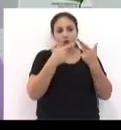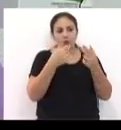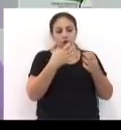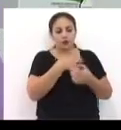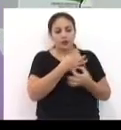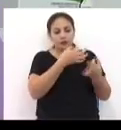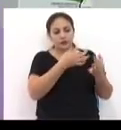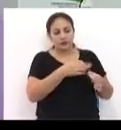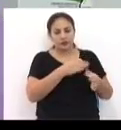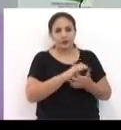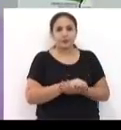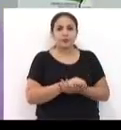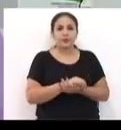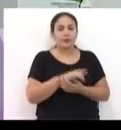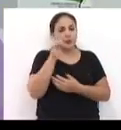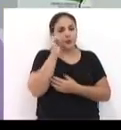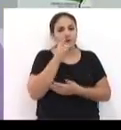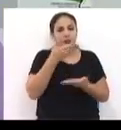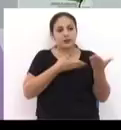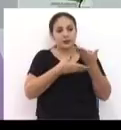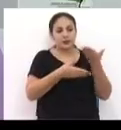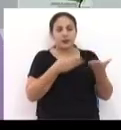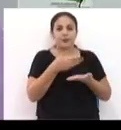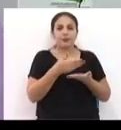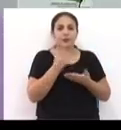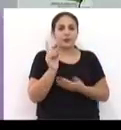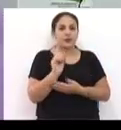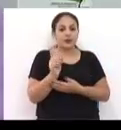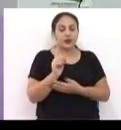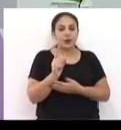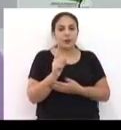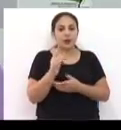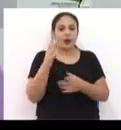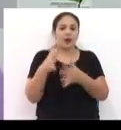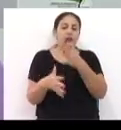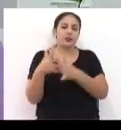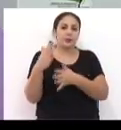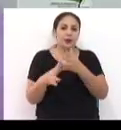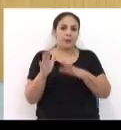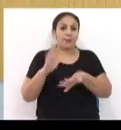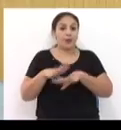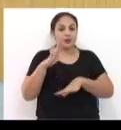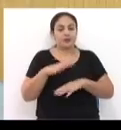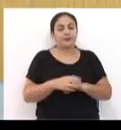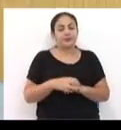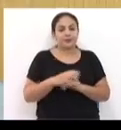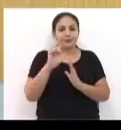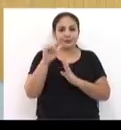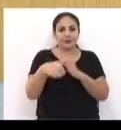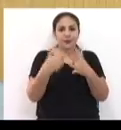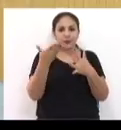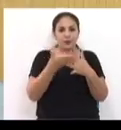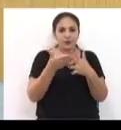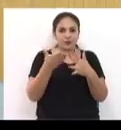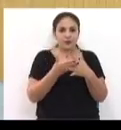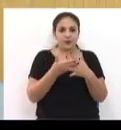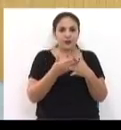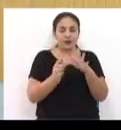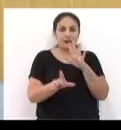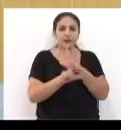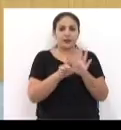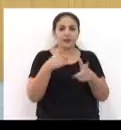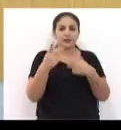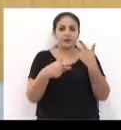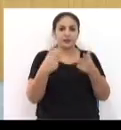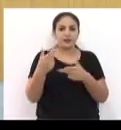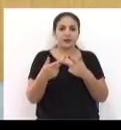ser, de uma maneira correta para beneficiar e não muitas vezes para prejudicar ainda mais a situação. E depois do intervalo, lei que trata